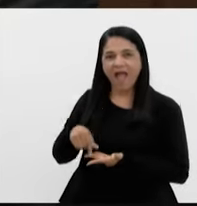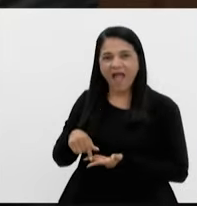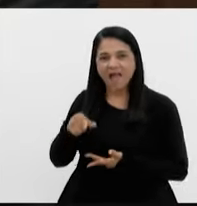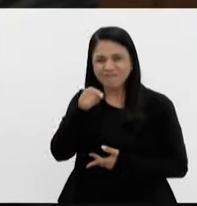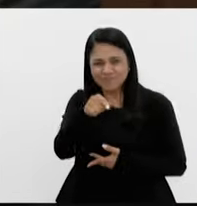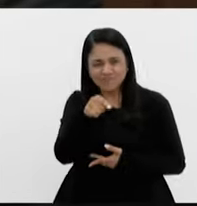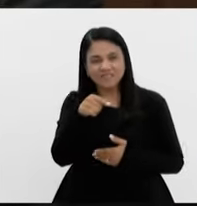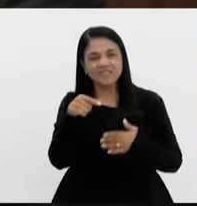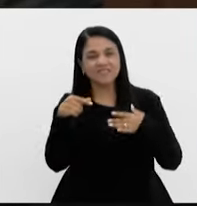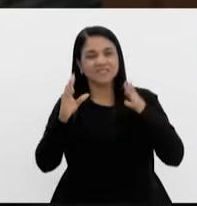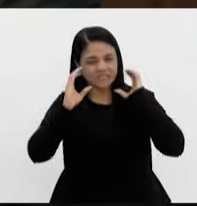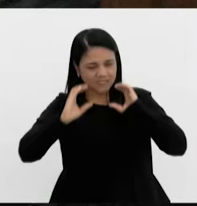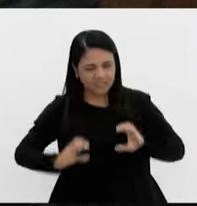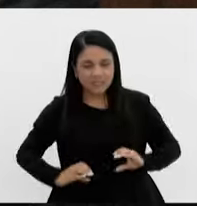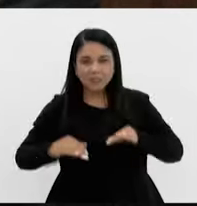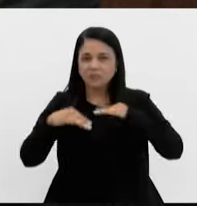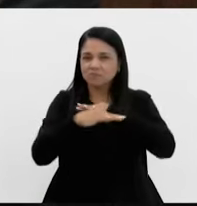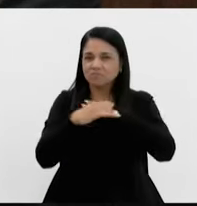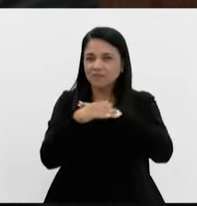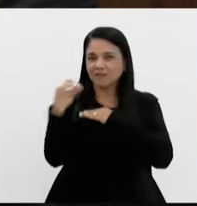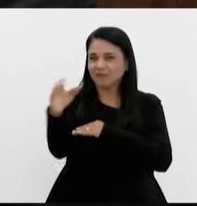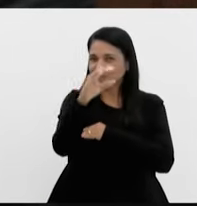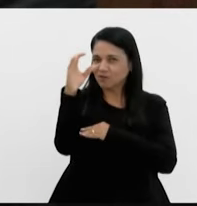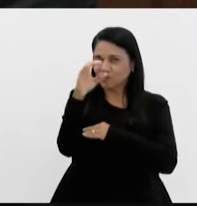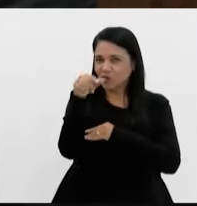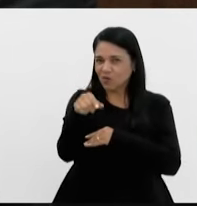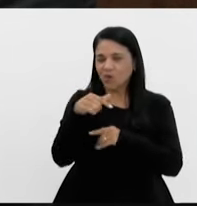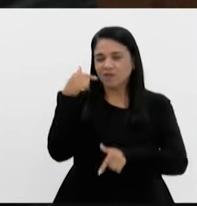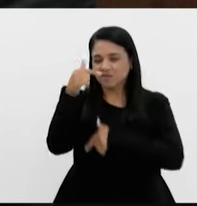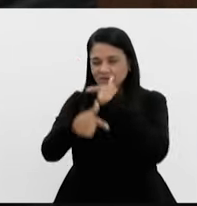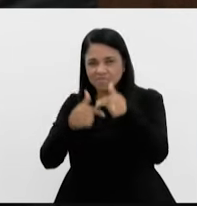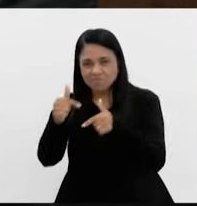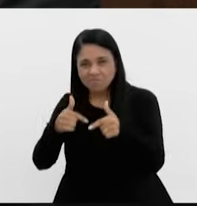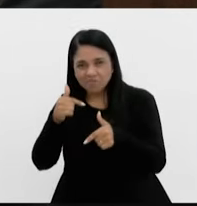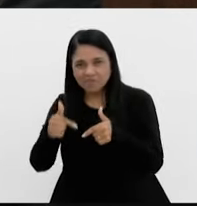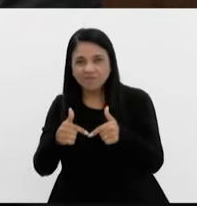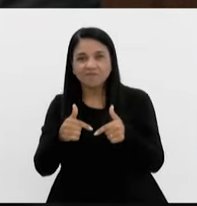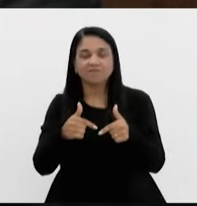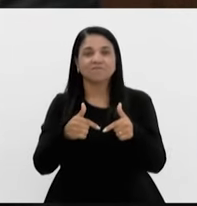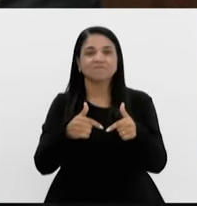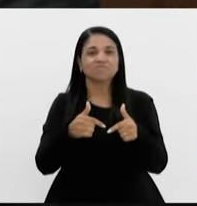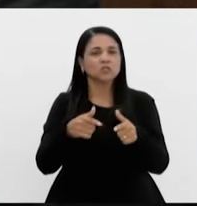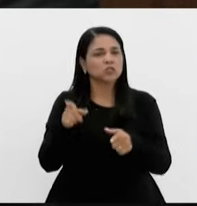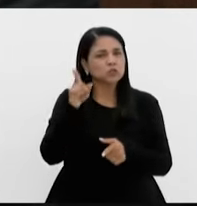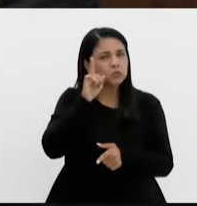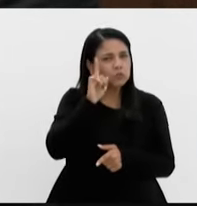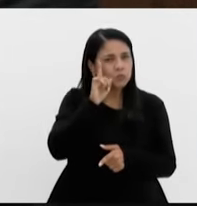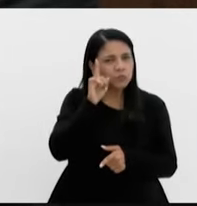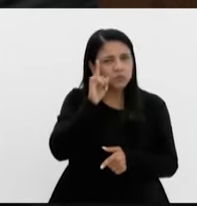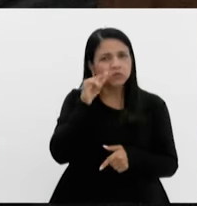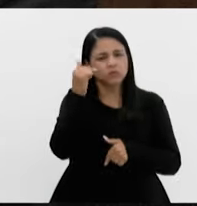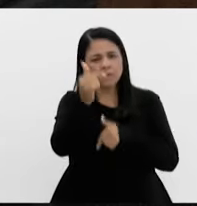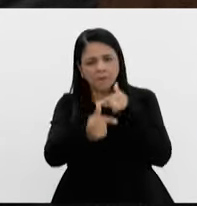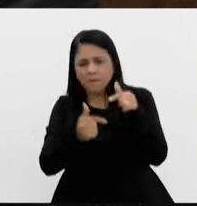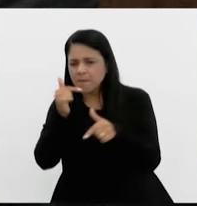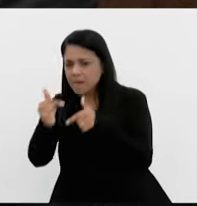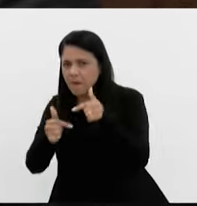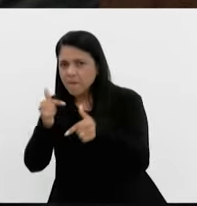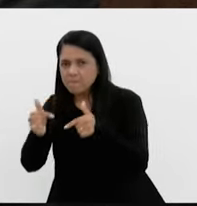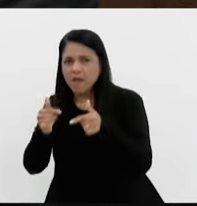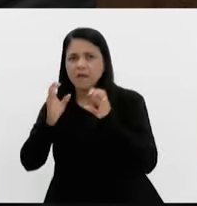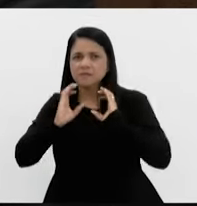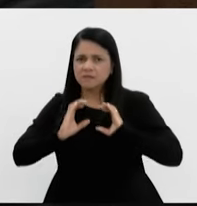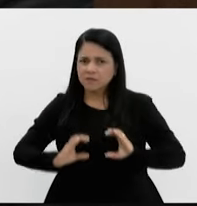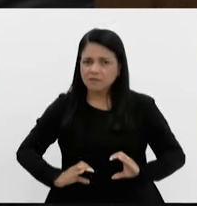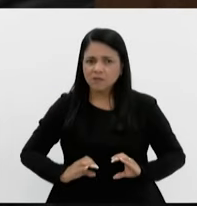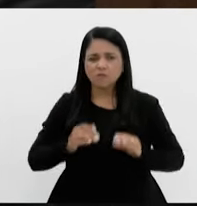trabalhar volta você servidor público em Niterói que sai para ganhar o pão de cada dia deixa sua família